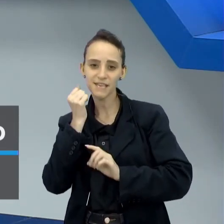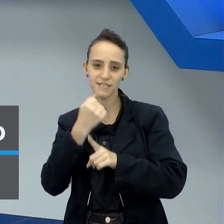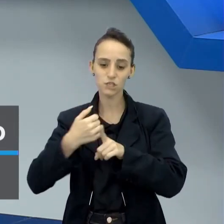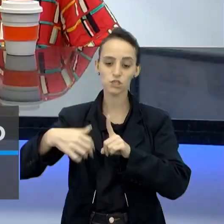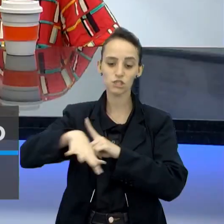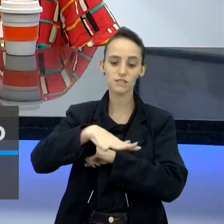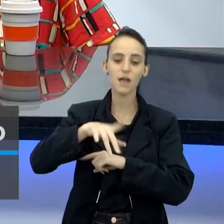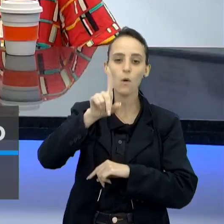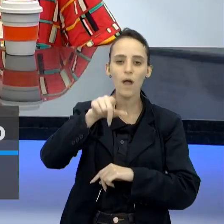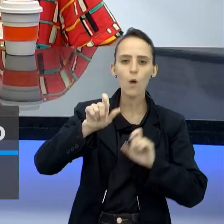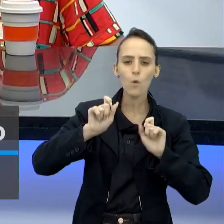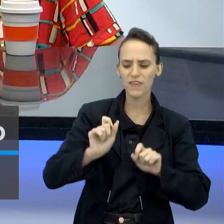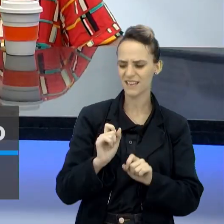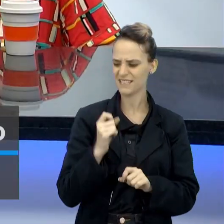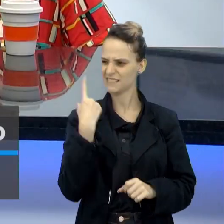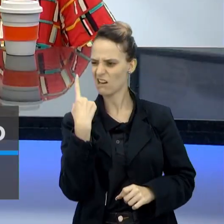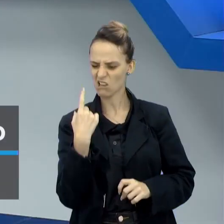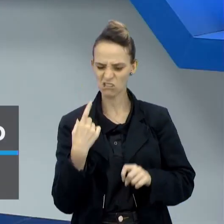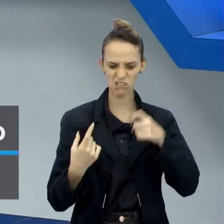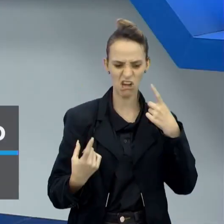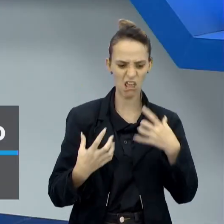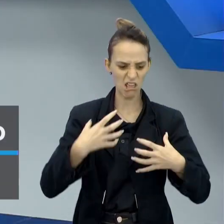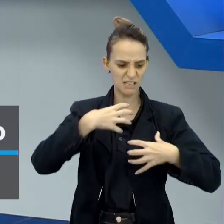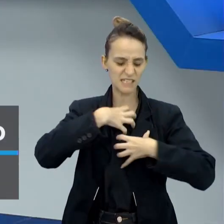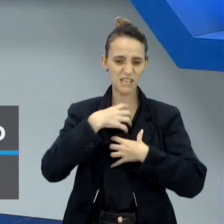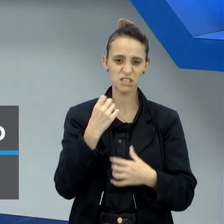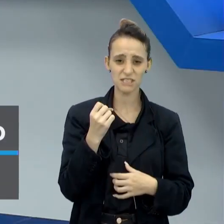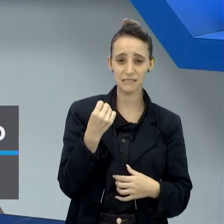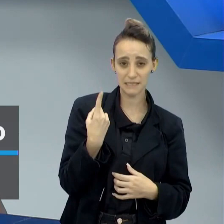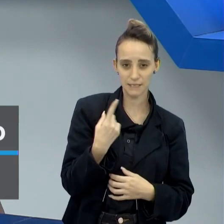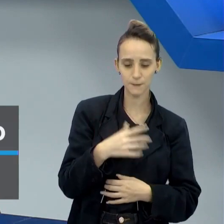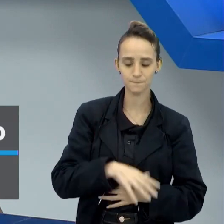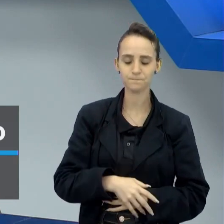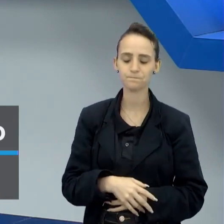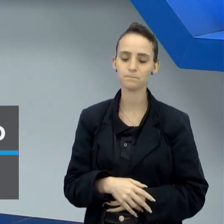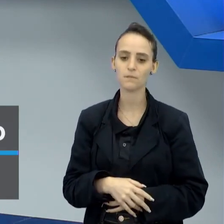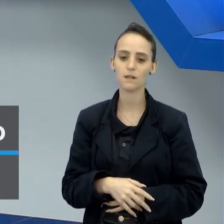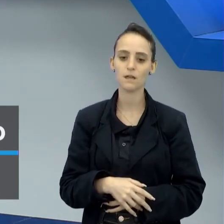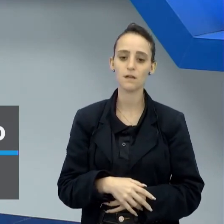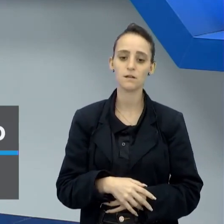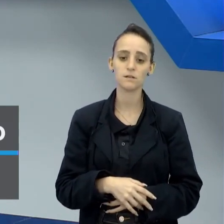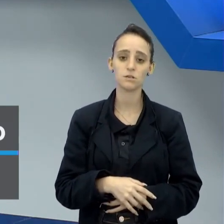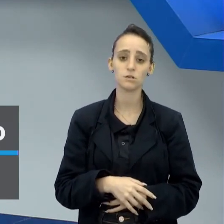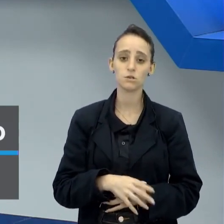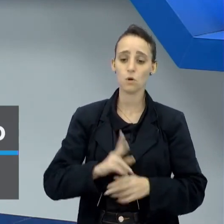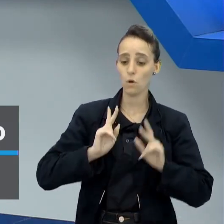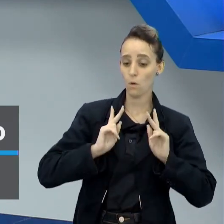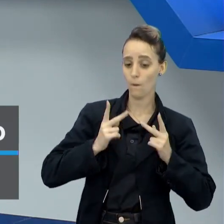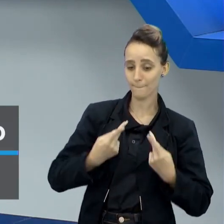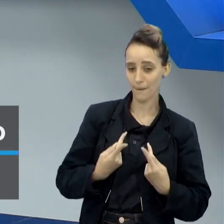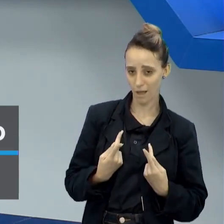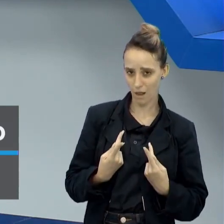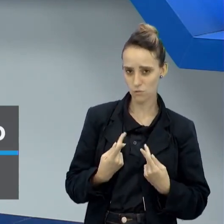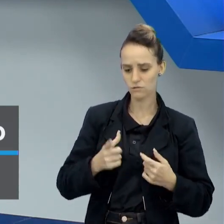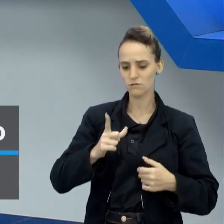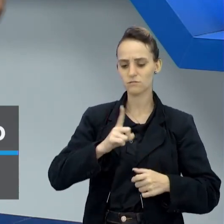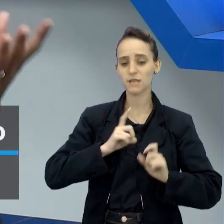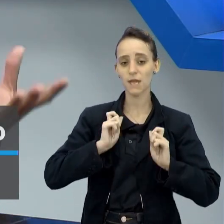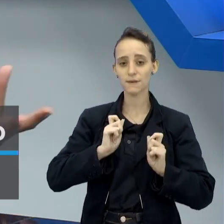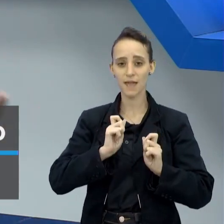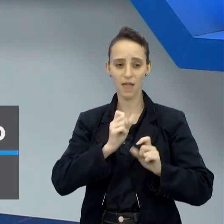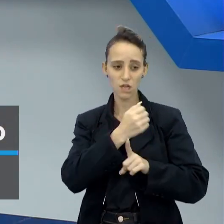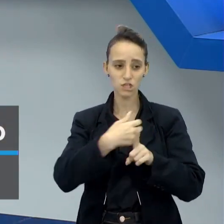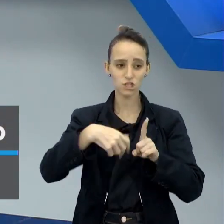estranhamento. Então, nós crescemos e, por causa de estarmos inseridos e socializados dentro